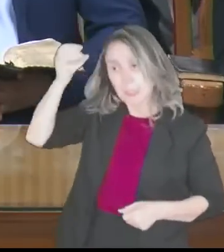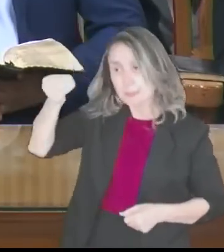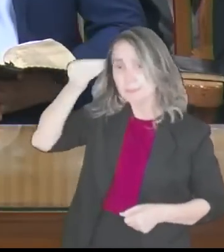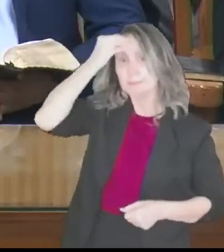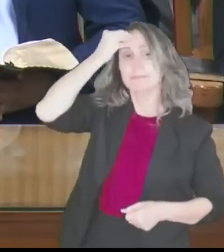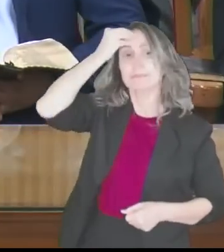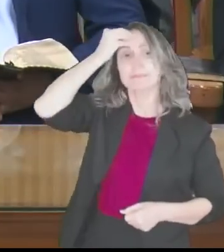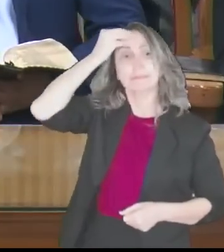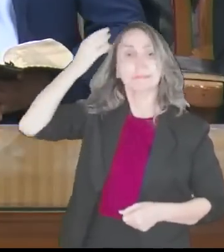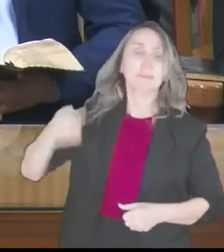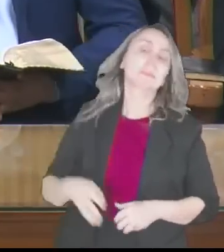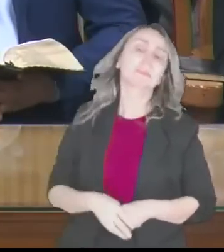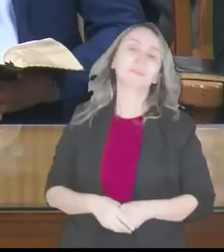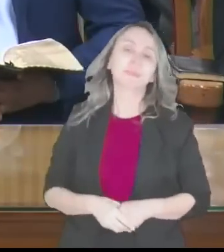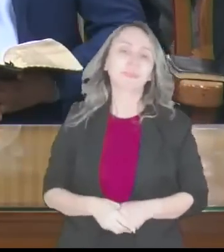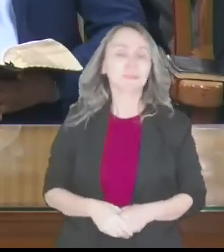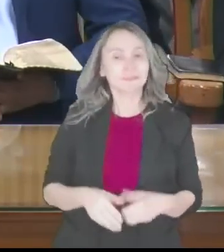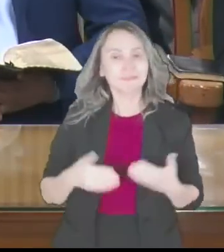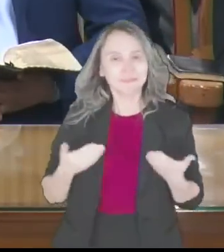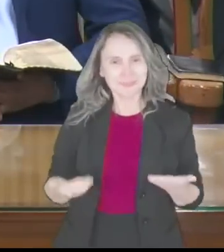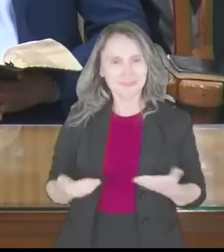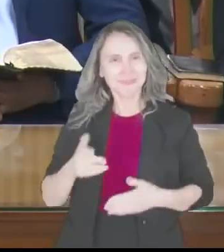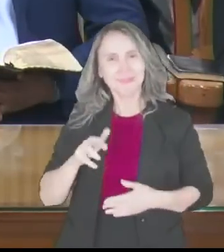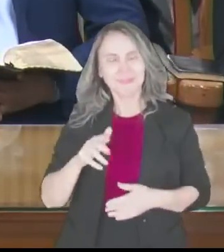Glória a Deus. Então, irmãos amados,